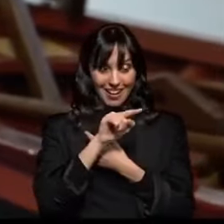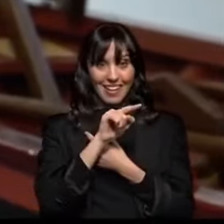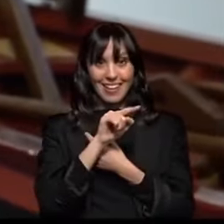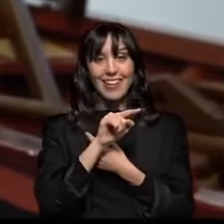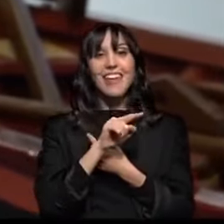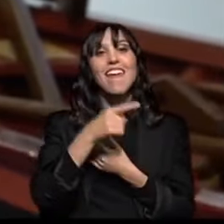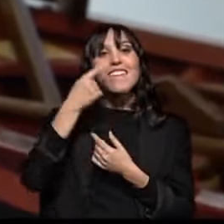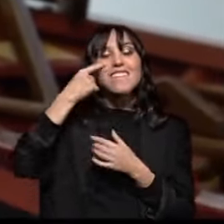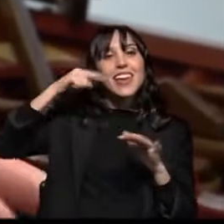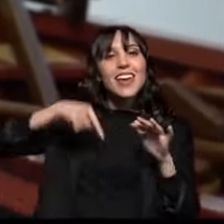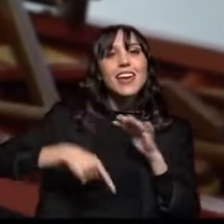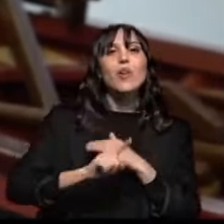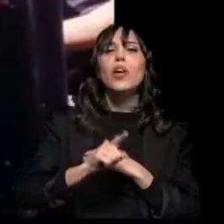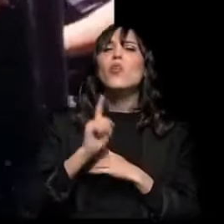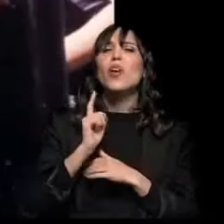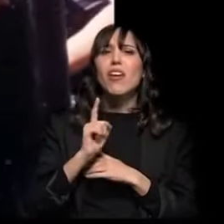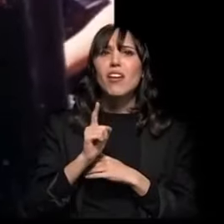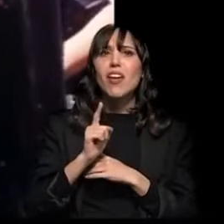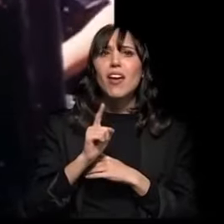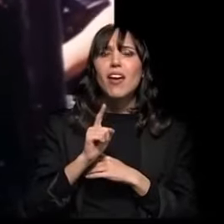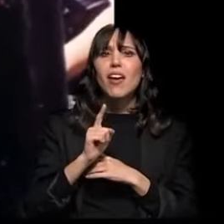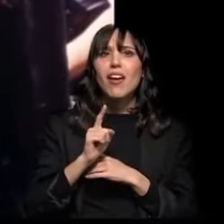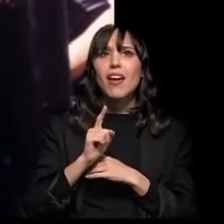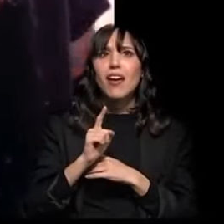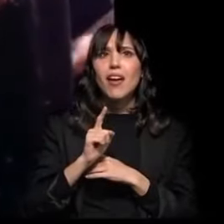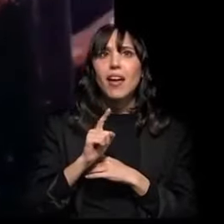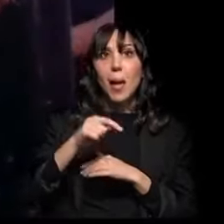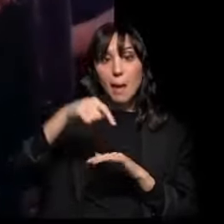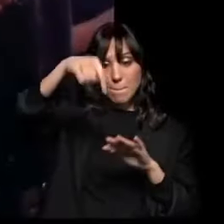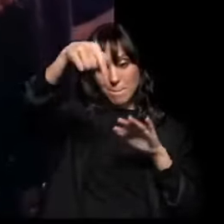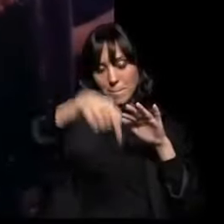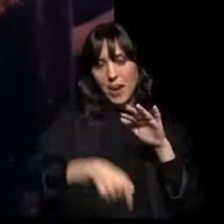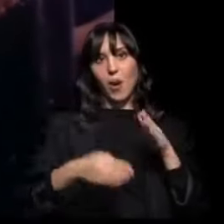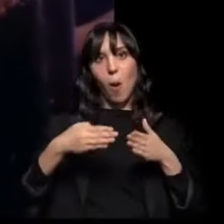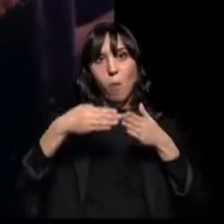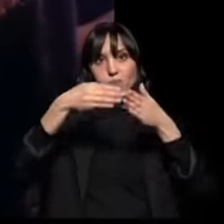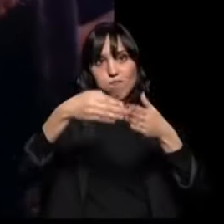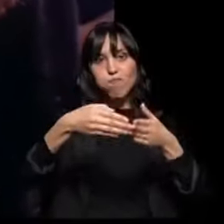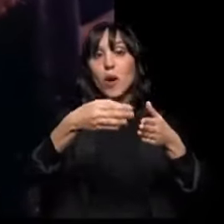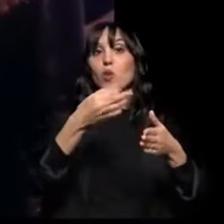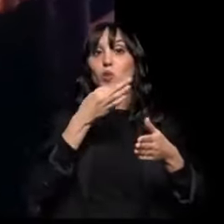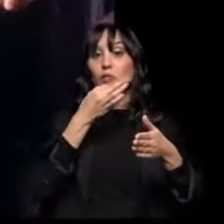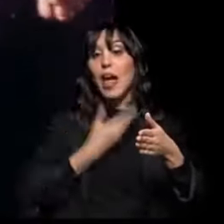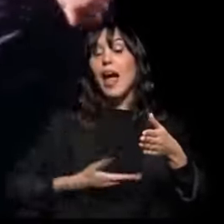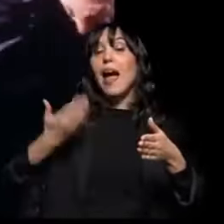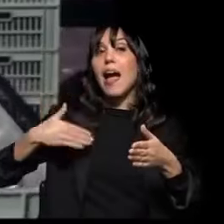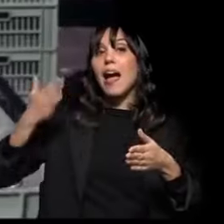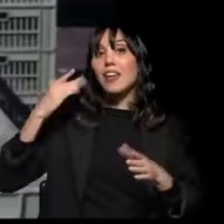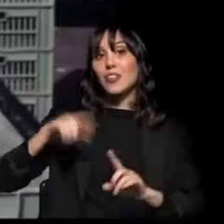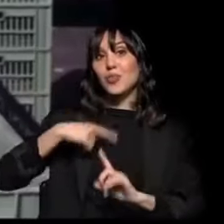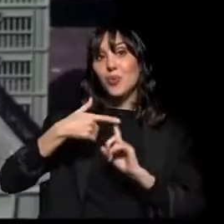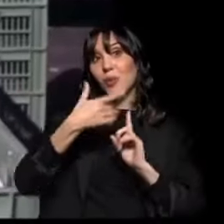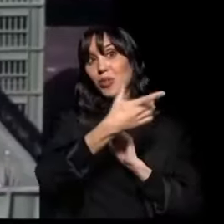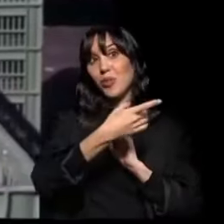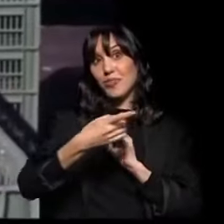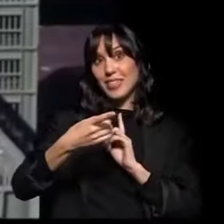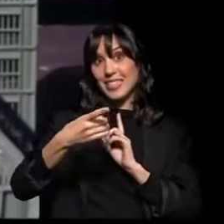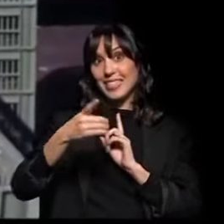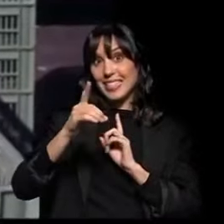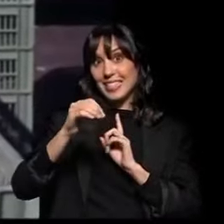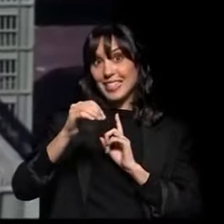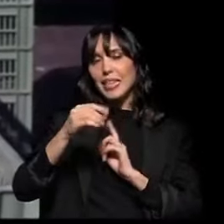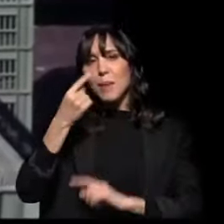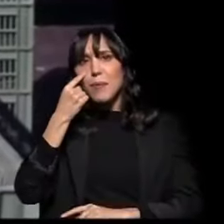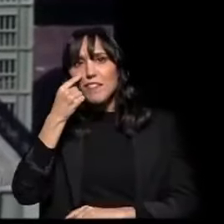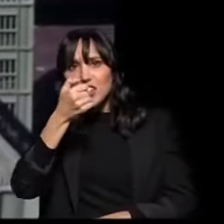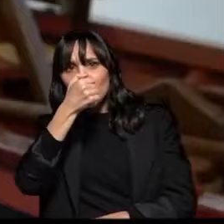que são as cavernas do barco? As cavernas do barco, o fundo do barco. Eu estou a falar no meu tempo em 60. Ah, para ver se vinham cheias